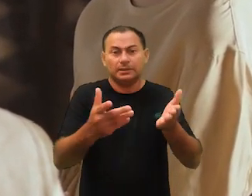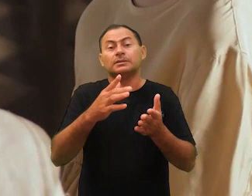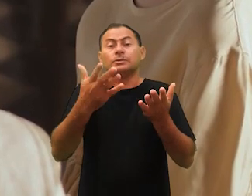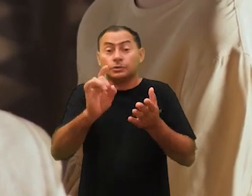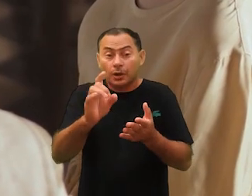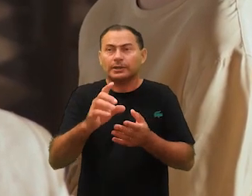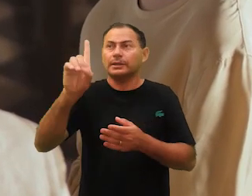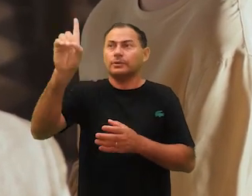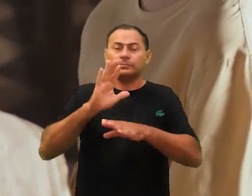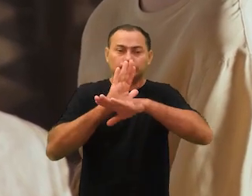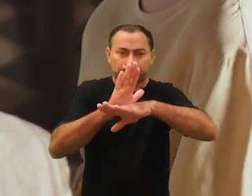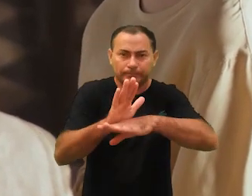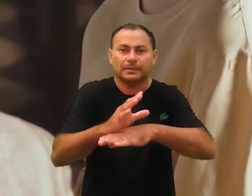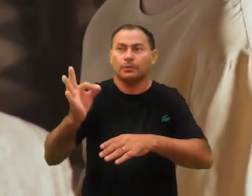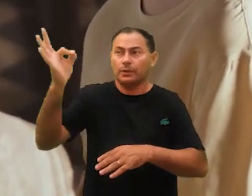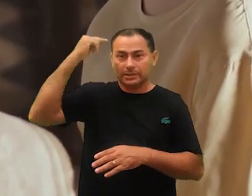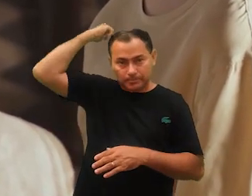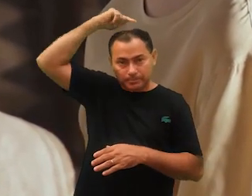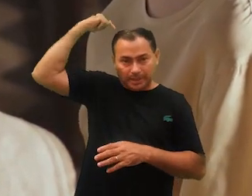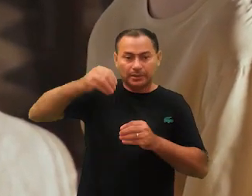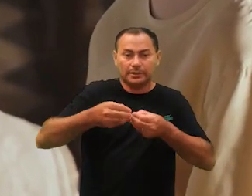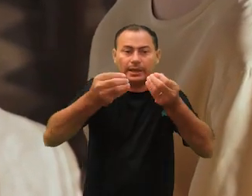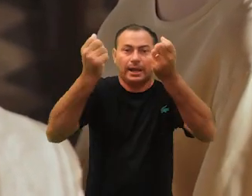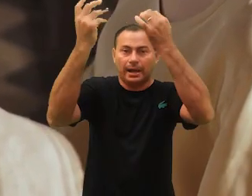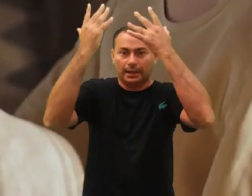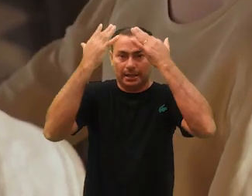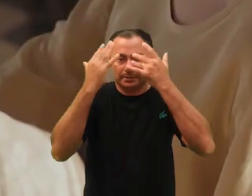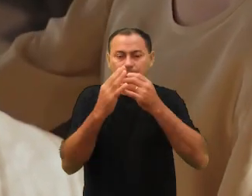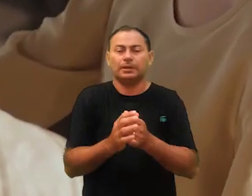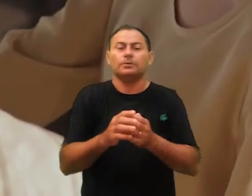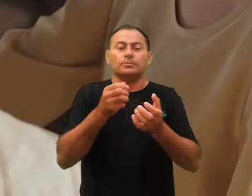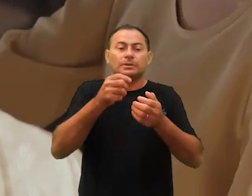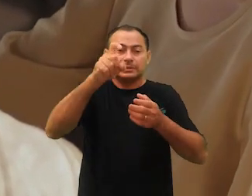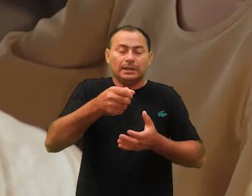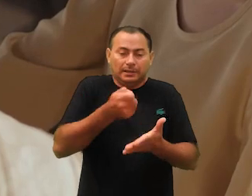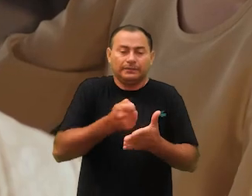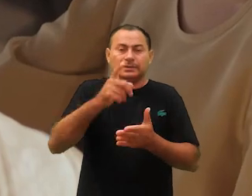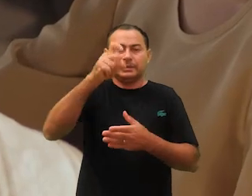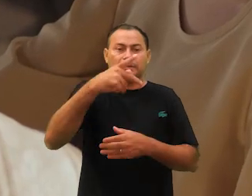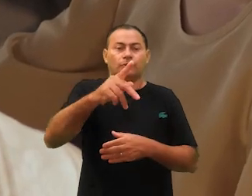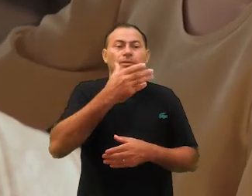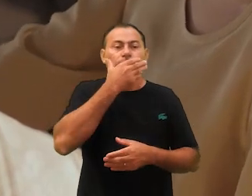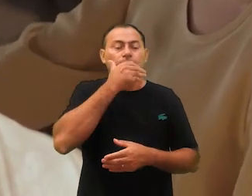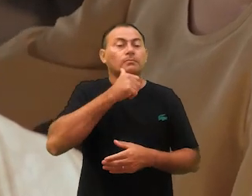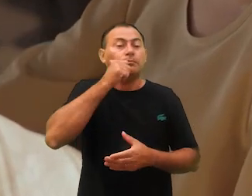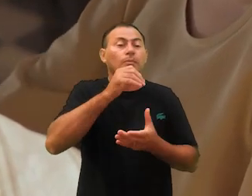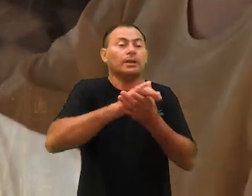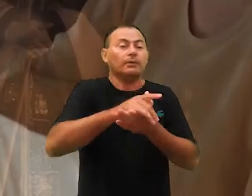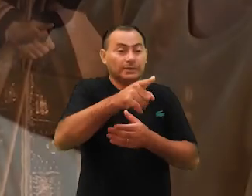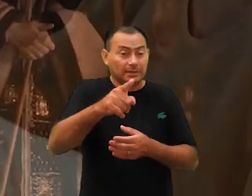vocês, a não ser que Deus os ajude e o Espírito Santo lhes dê a graça para serem o que devem ser para suas